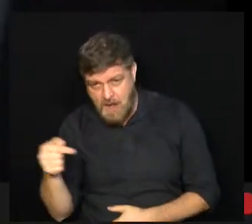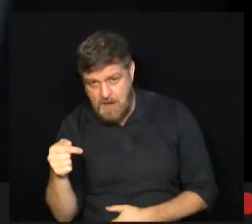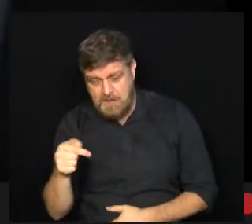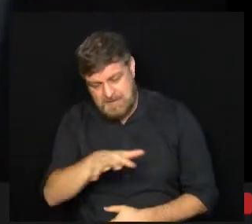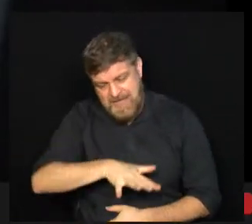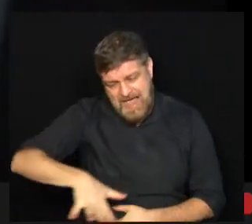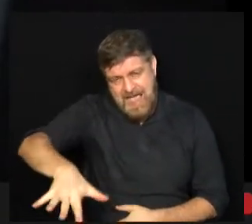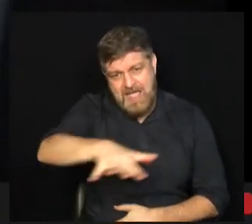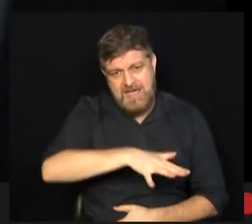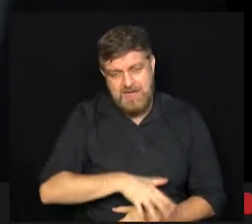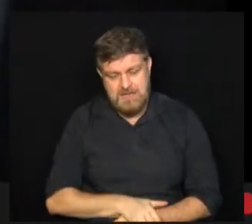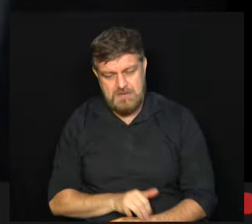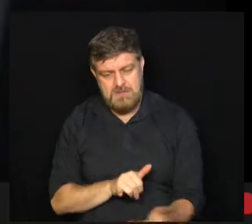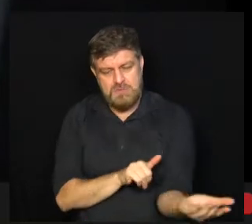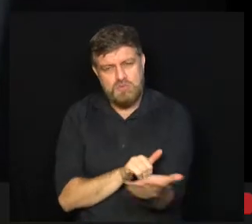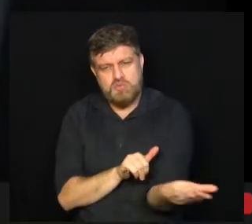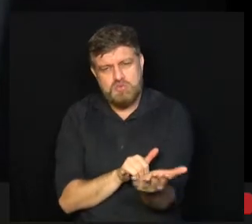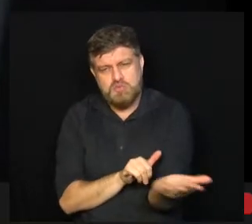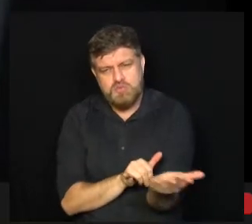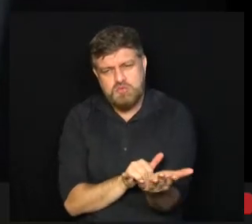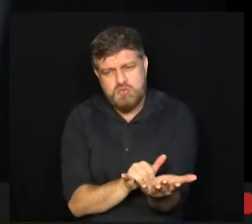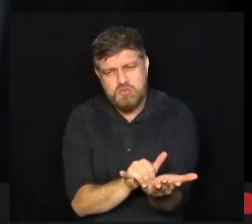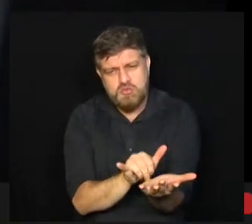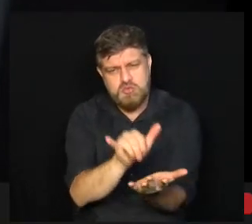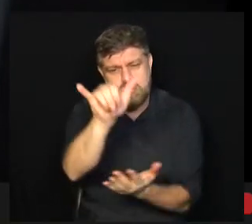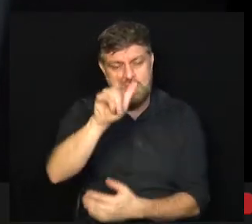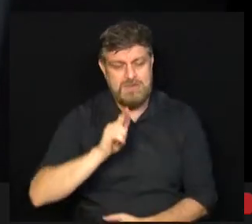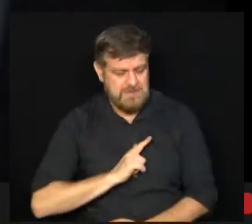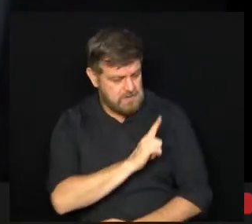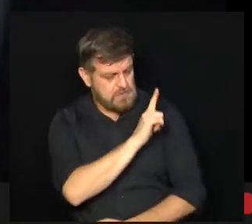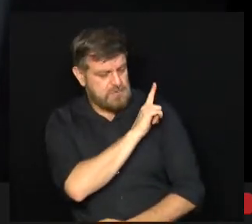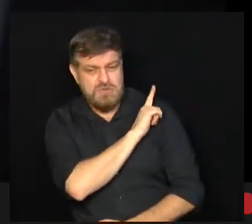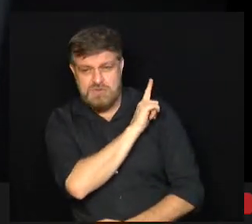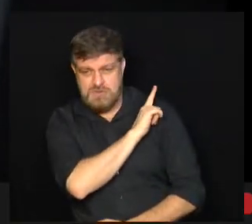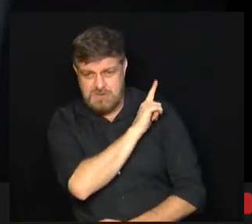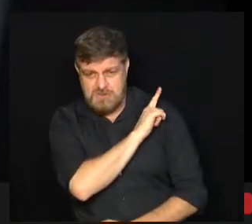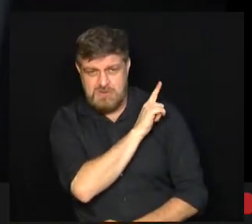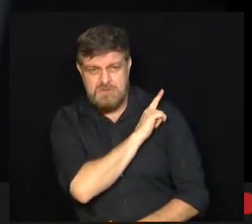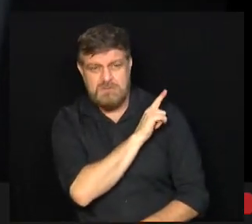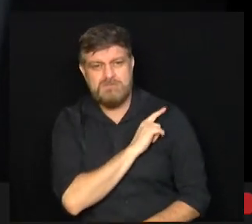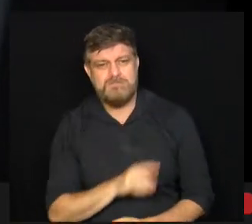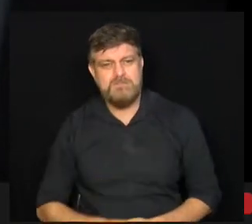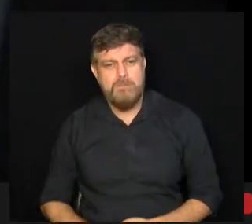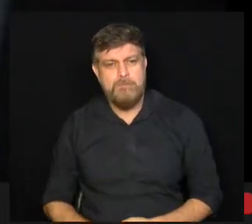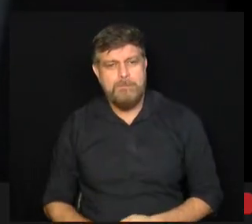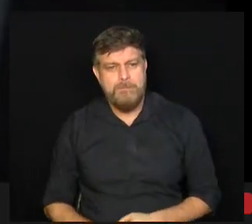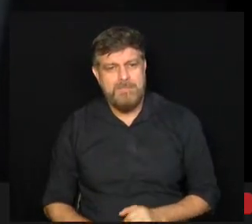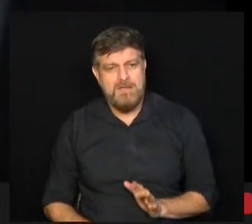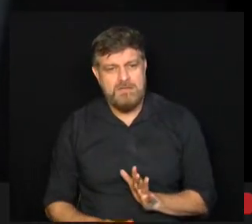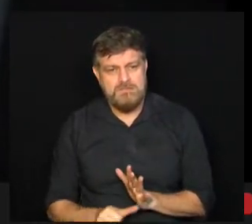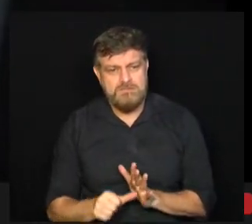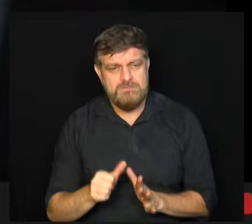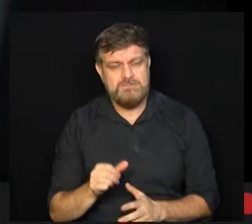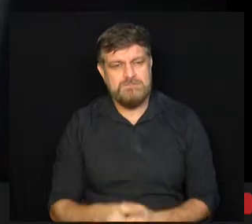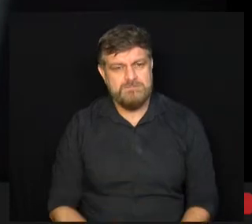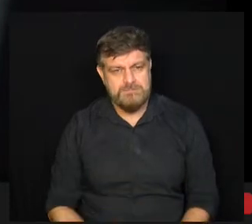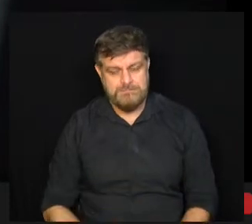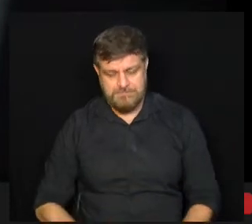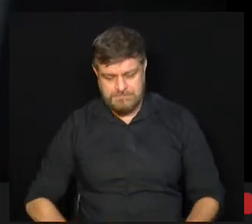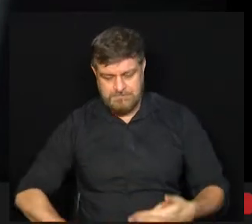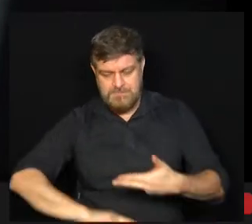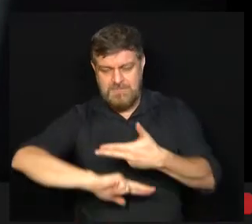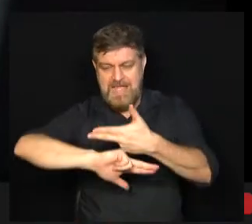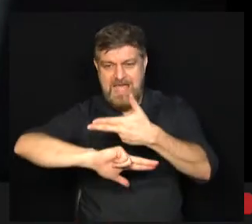aeroportuárias, a gente tem que falar dos nossos gestores, né, de Viracopos, primeiro a Infraero, agora